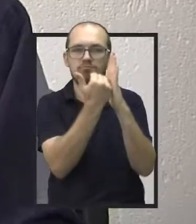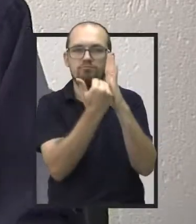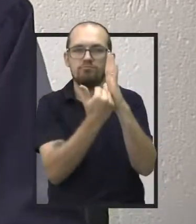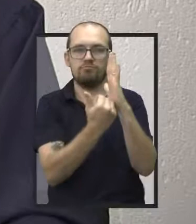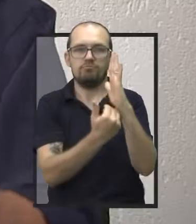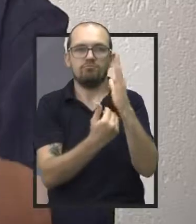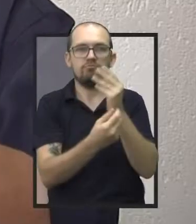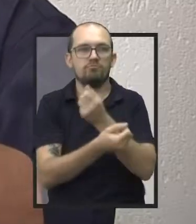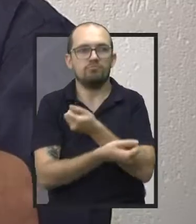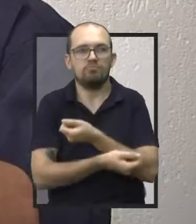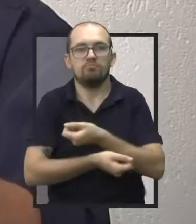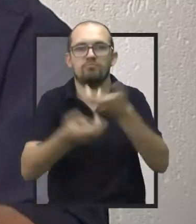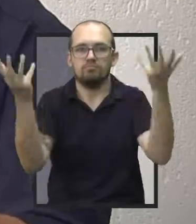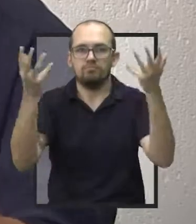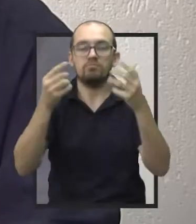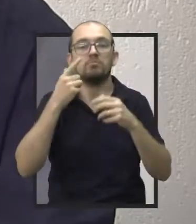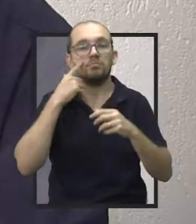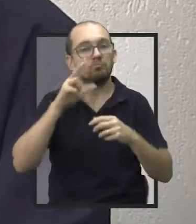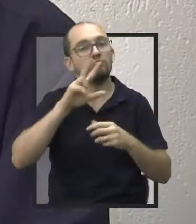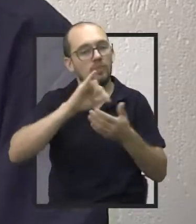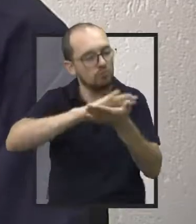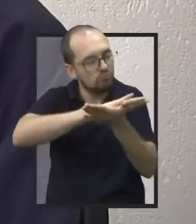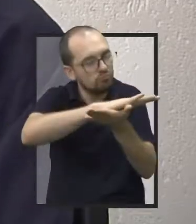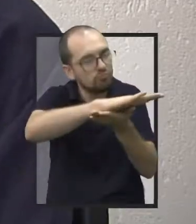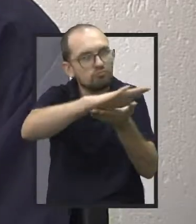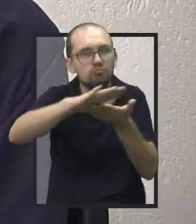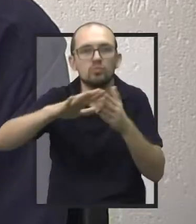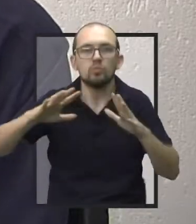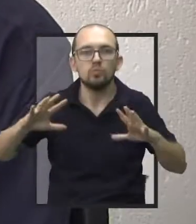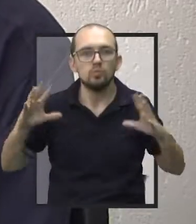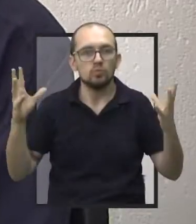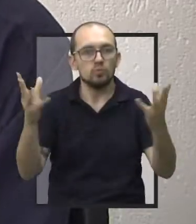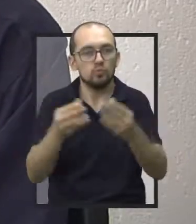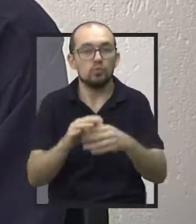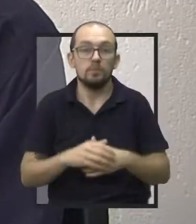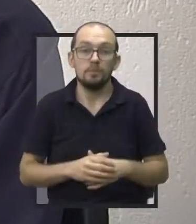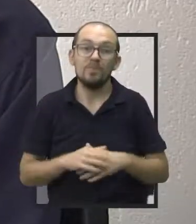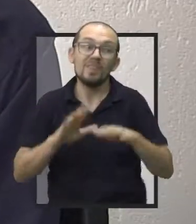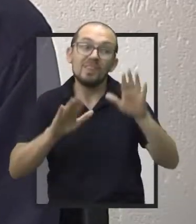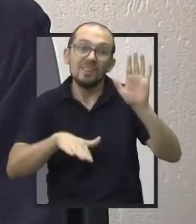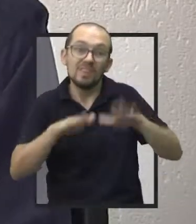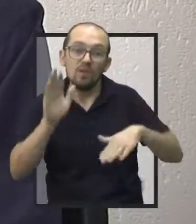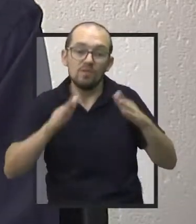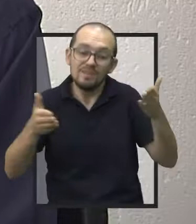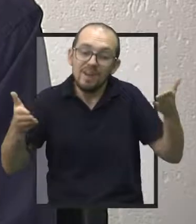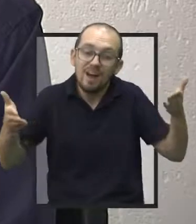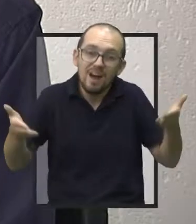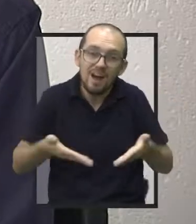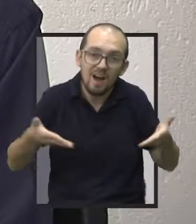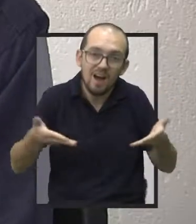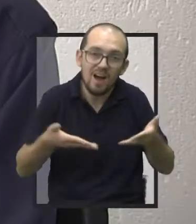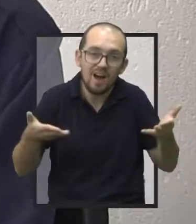municípios talvez neste primeiro programa que lhe recapeamento das estradas vicinais